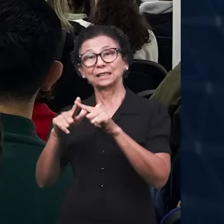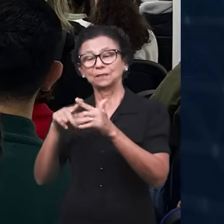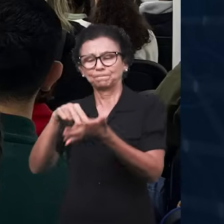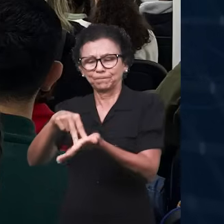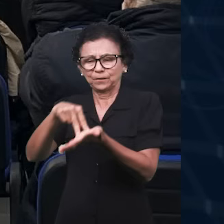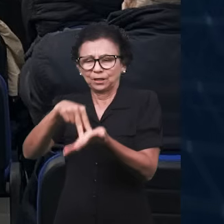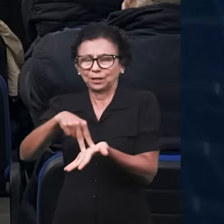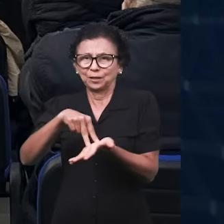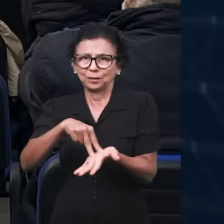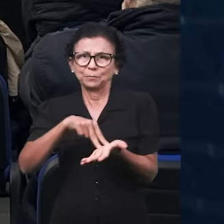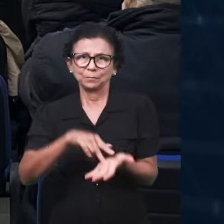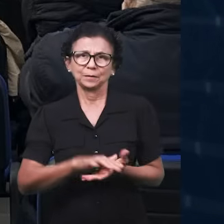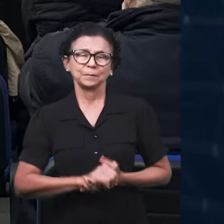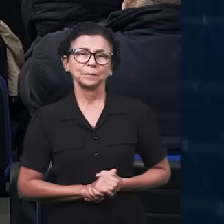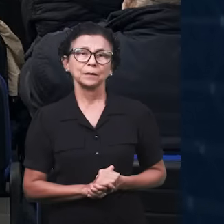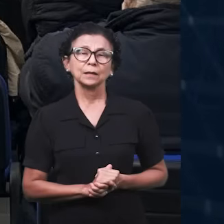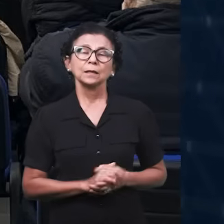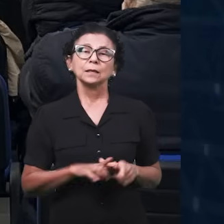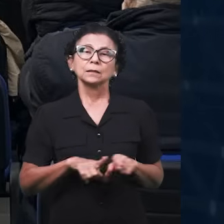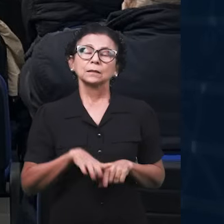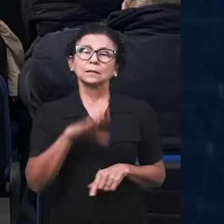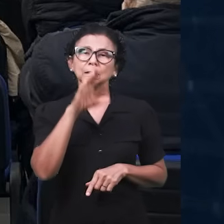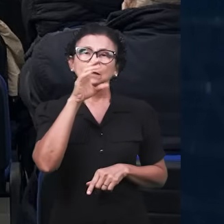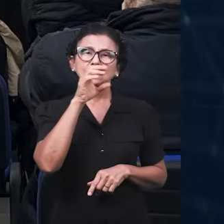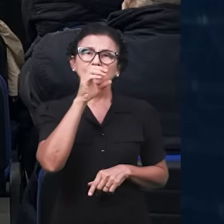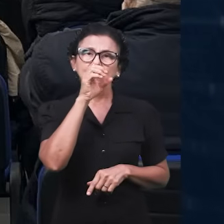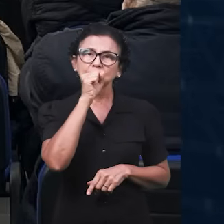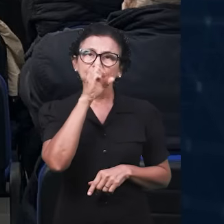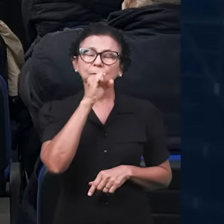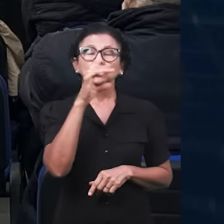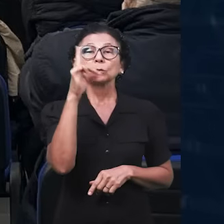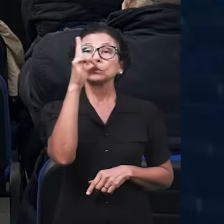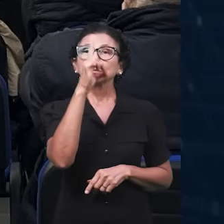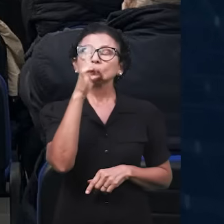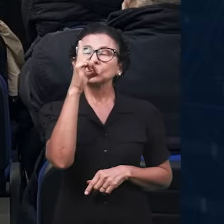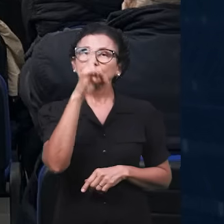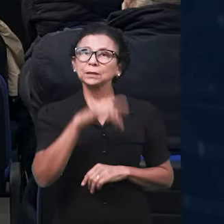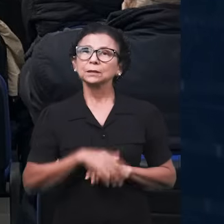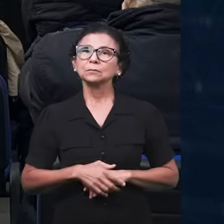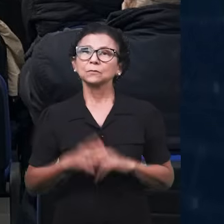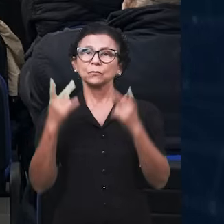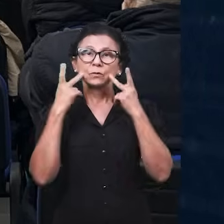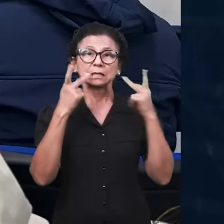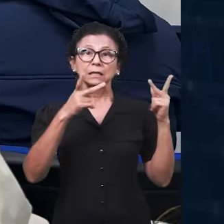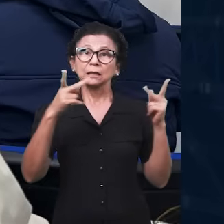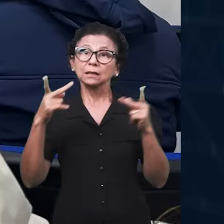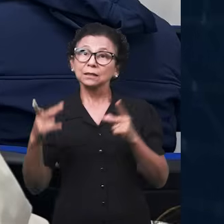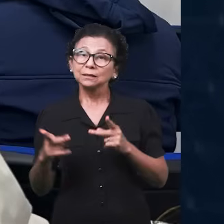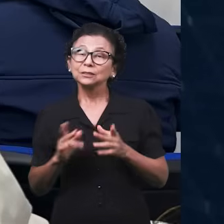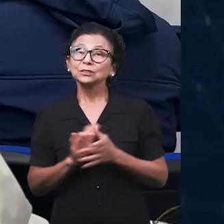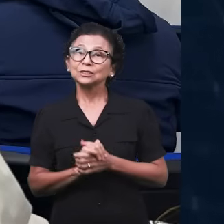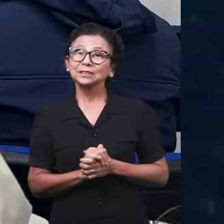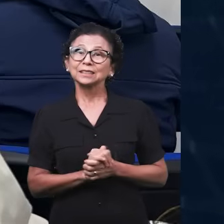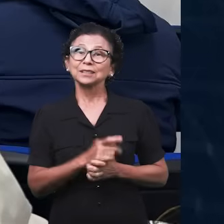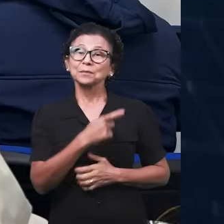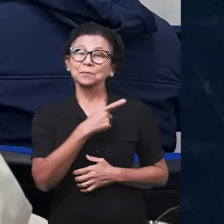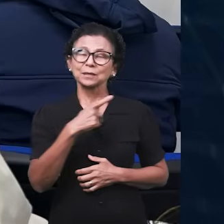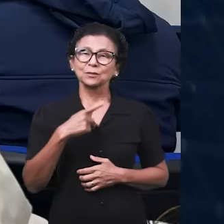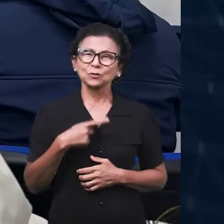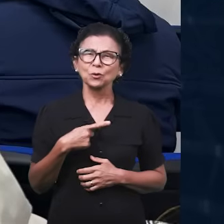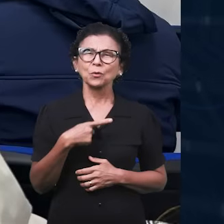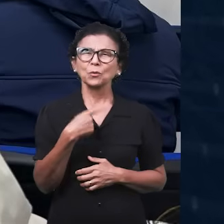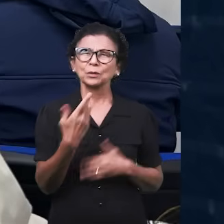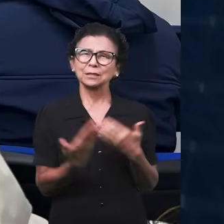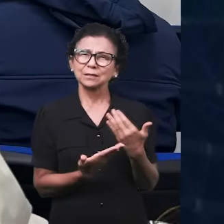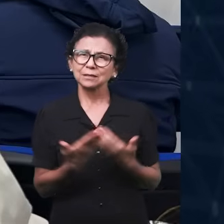Tanto no sábado como no domingo, a igreja teve a alegria de receber os irmãos e pastores da região norte, que participaram ativamente do